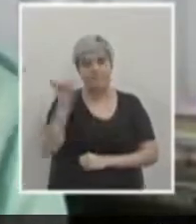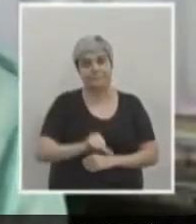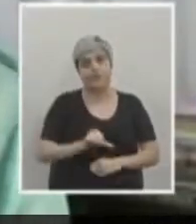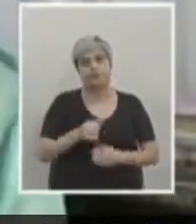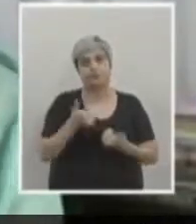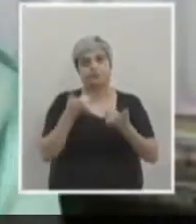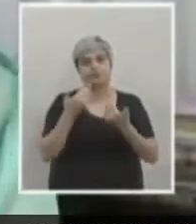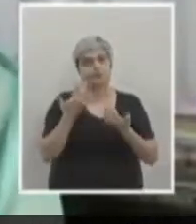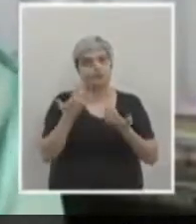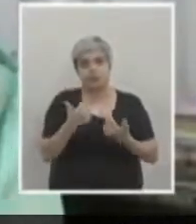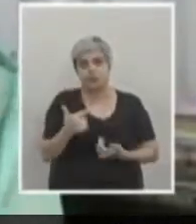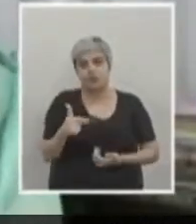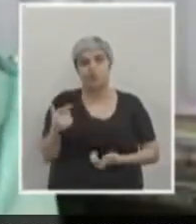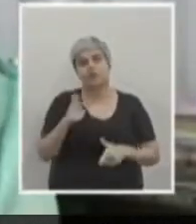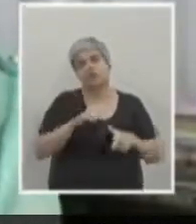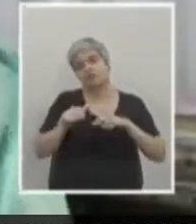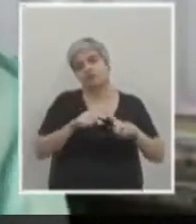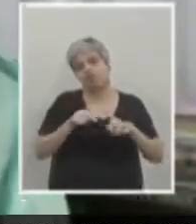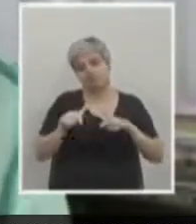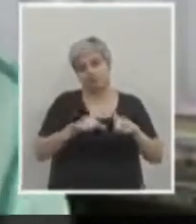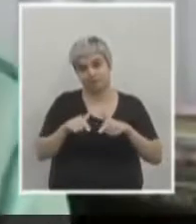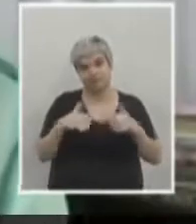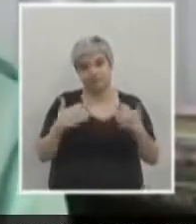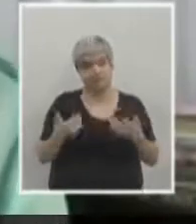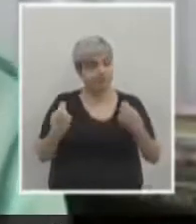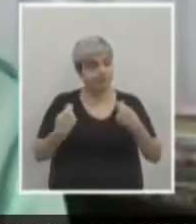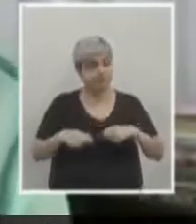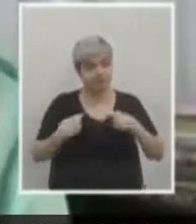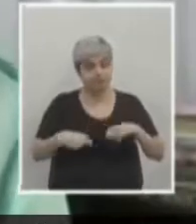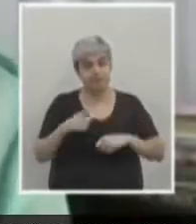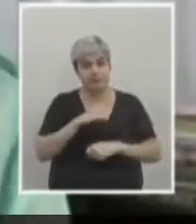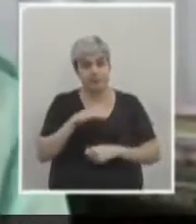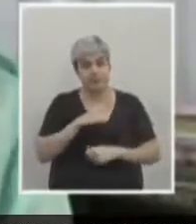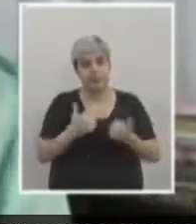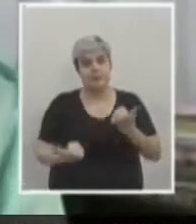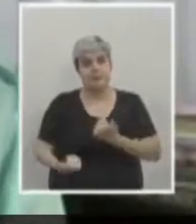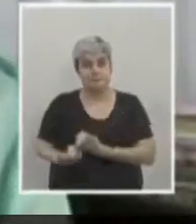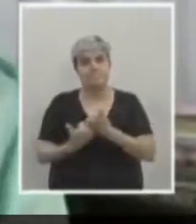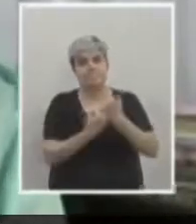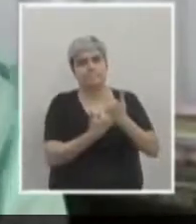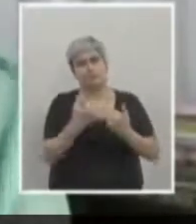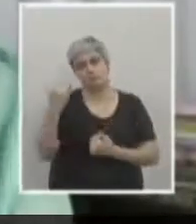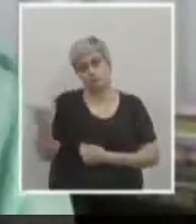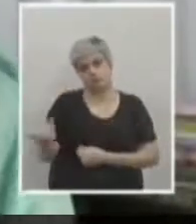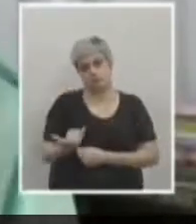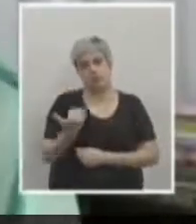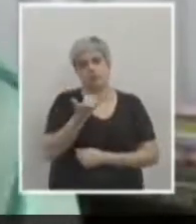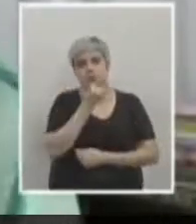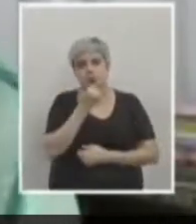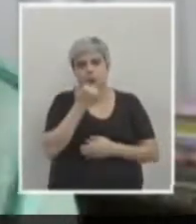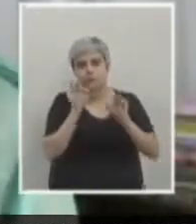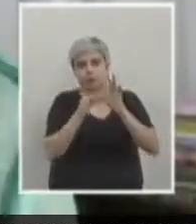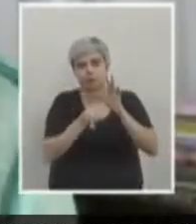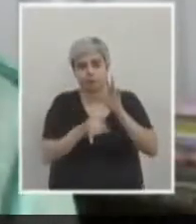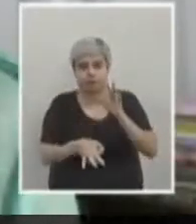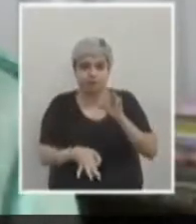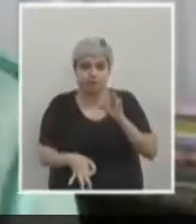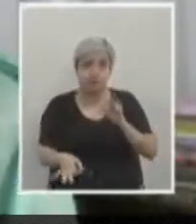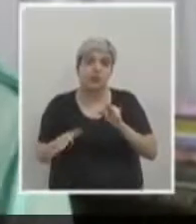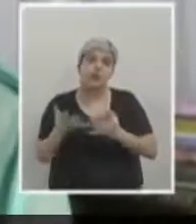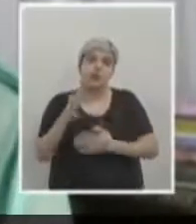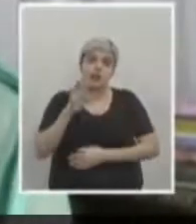em políticas públicas para ajudar vocês. E substituir o efetivo na função de apoio é uma alternativa. Desculpa ter extrapolado meu tempo. Elaine,